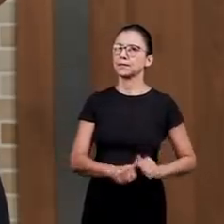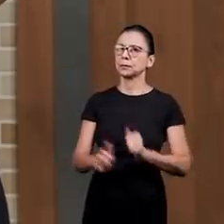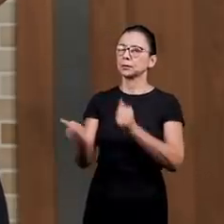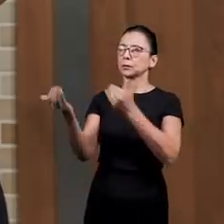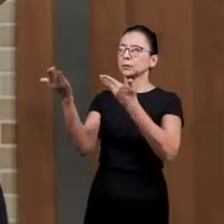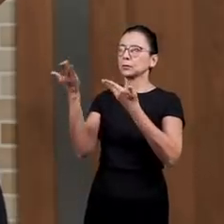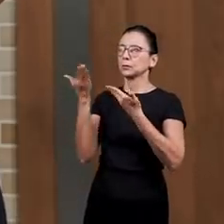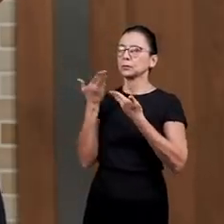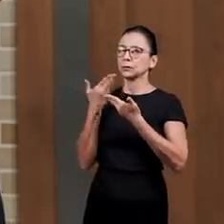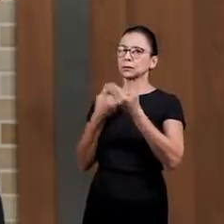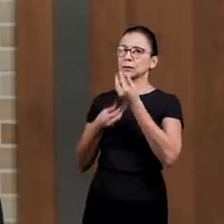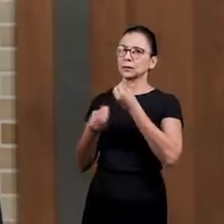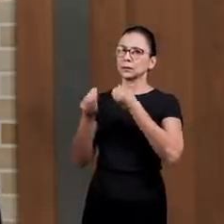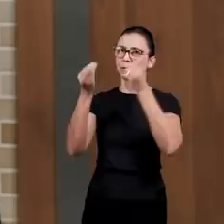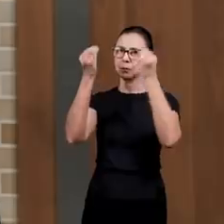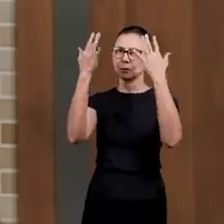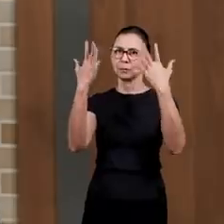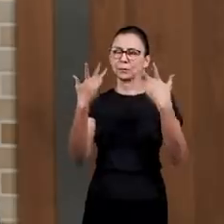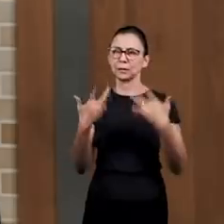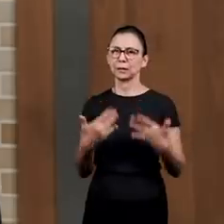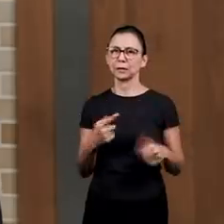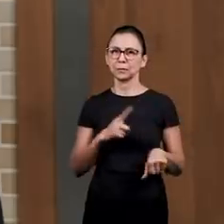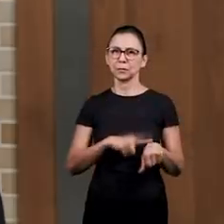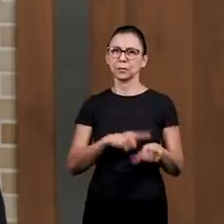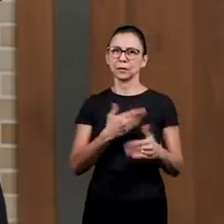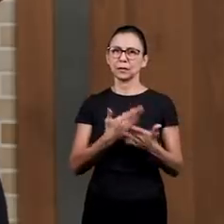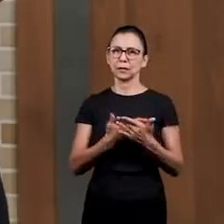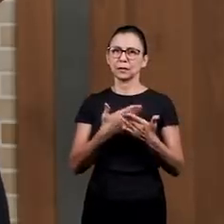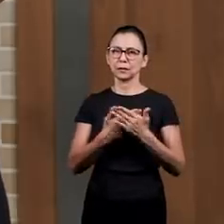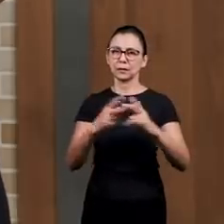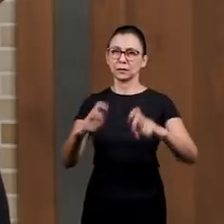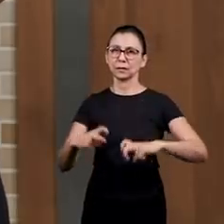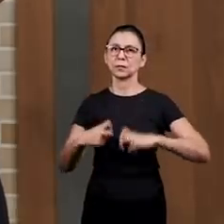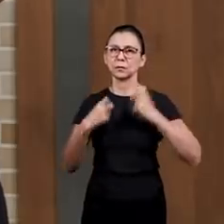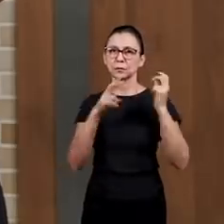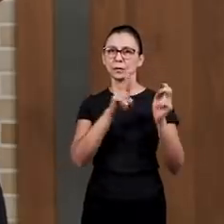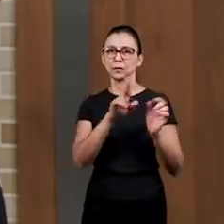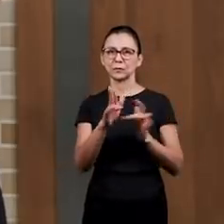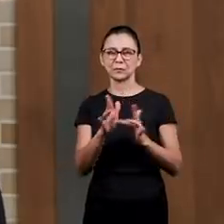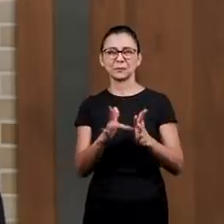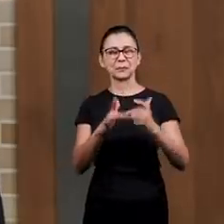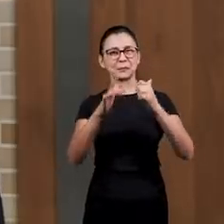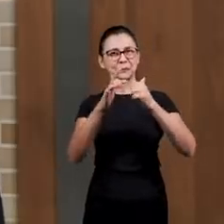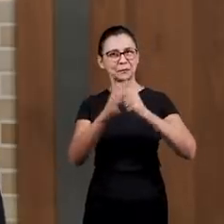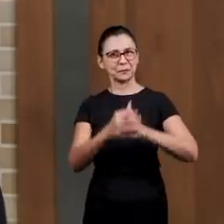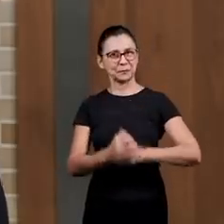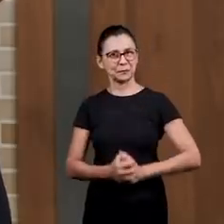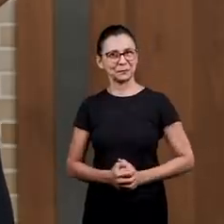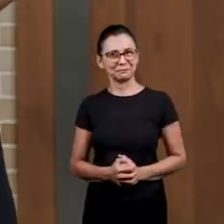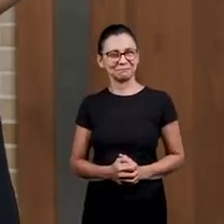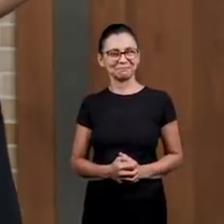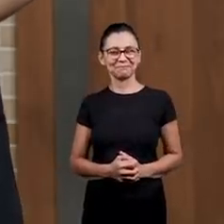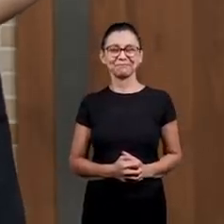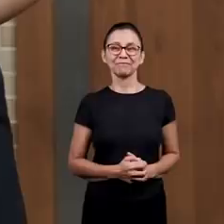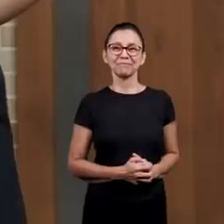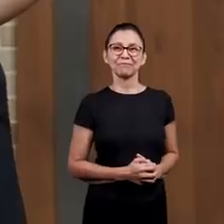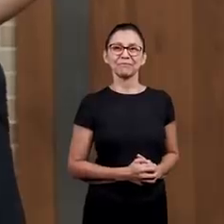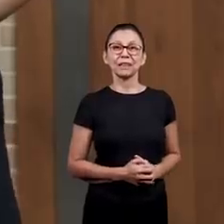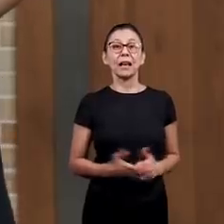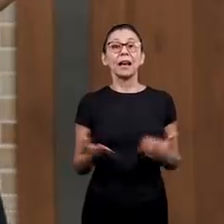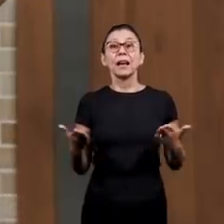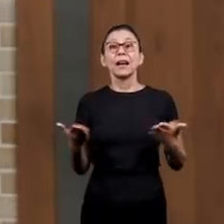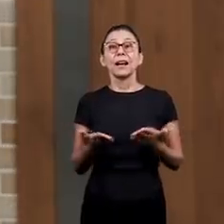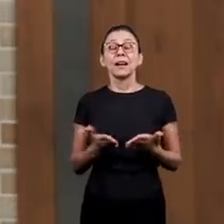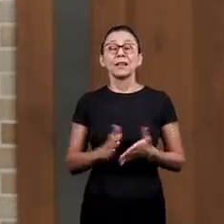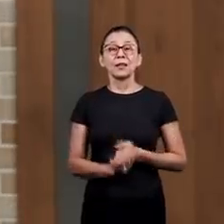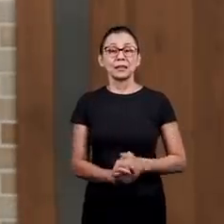nos concedendo uma bênção com esta aula. Clamamos assim em nome de Jesus. Amém. Agora